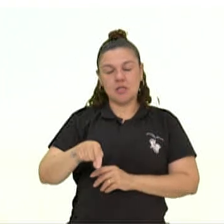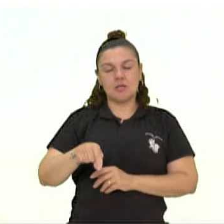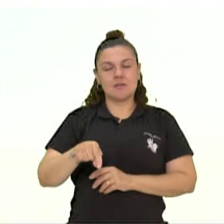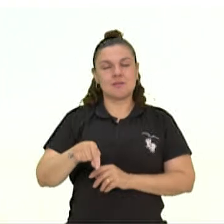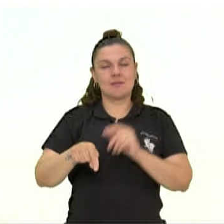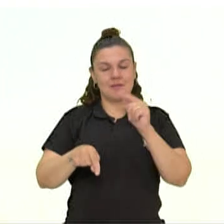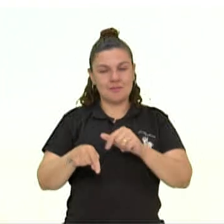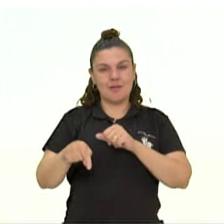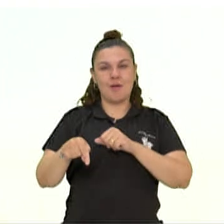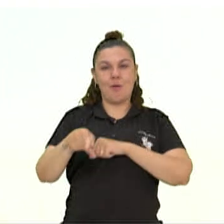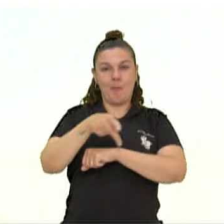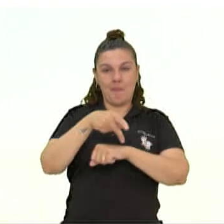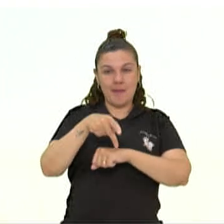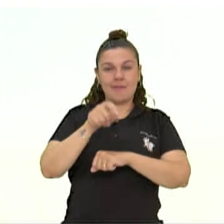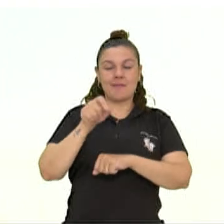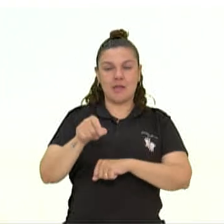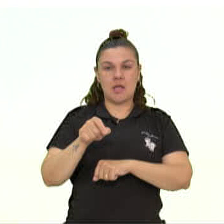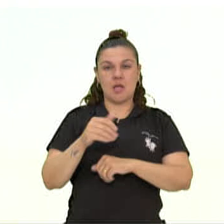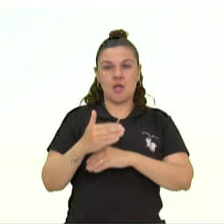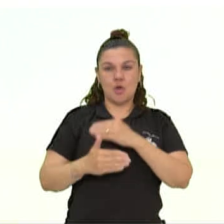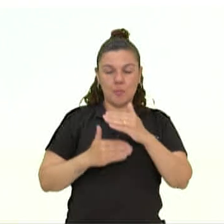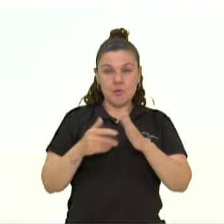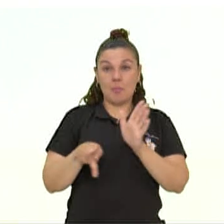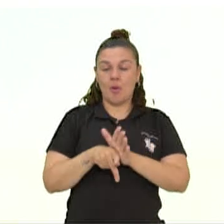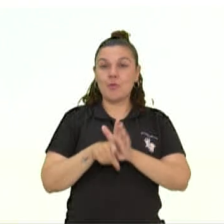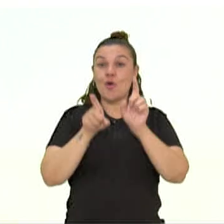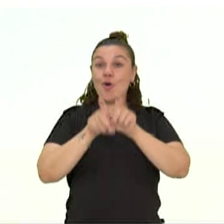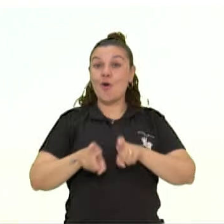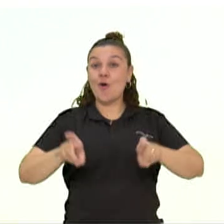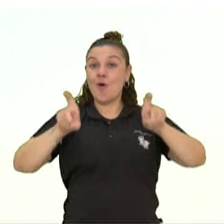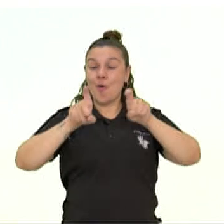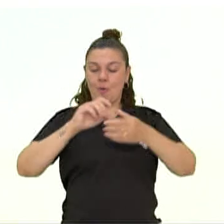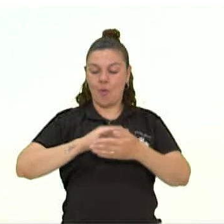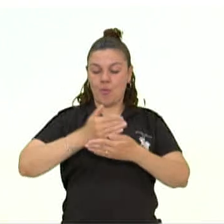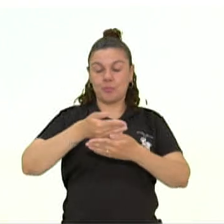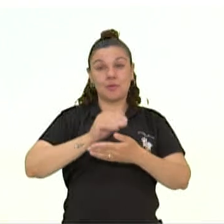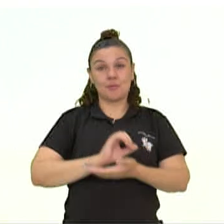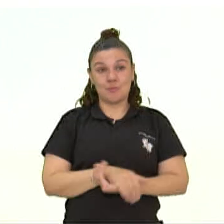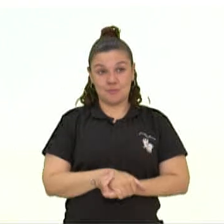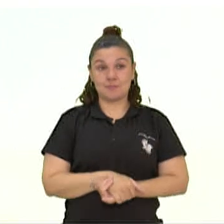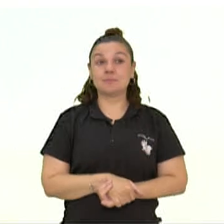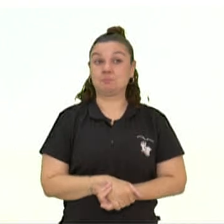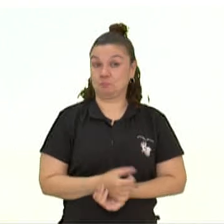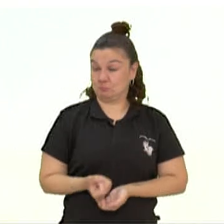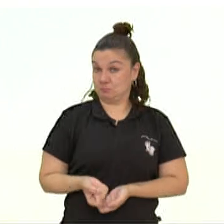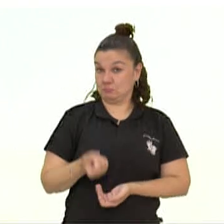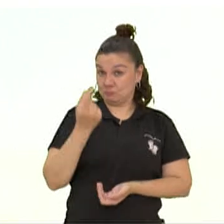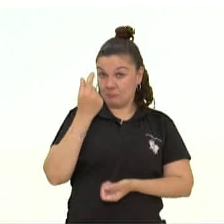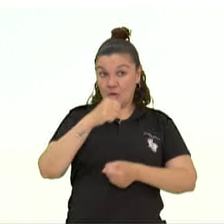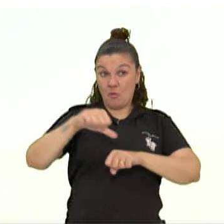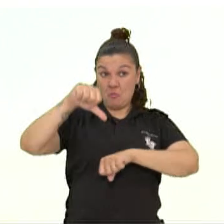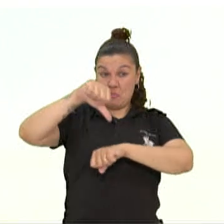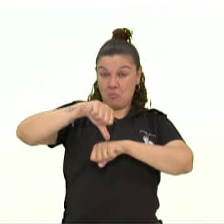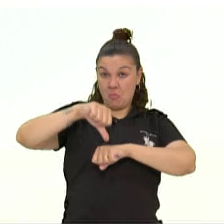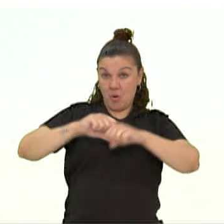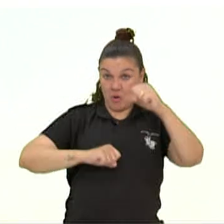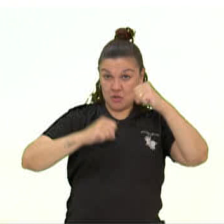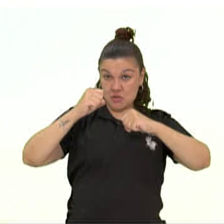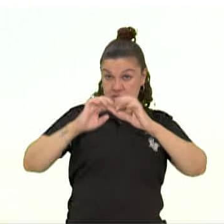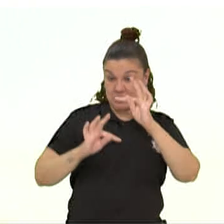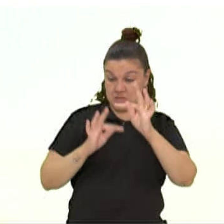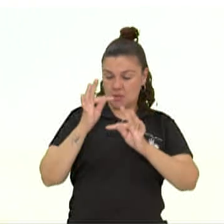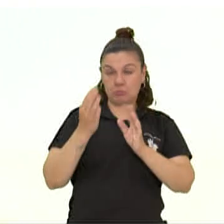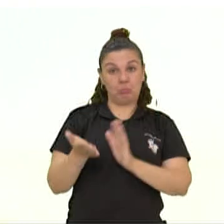uma grande produtora de softwares, né? Trabalha para as multinacionais, virou um polo industrial